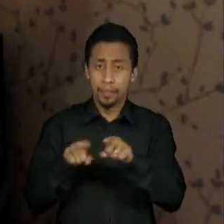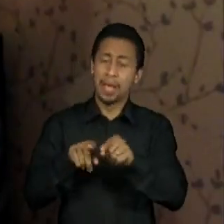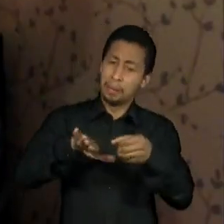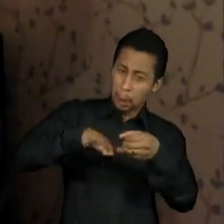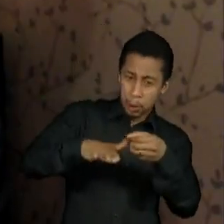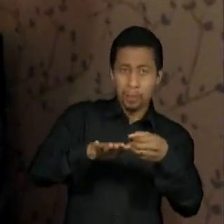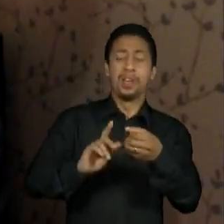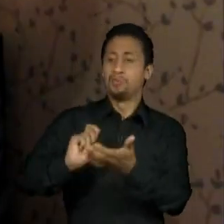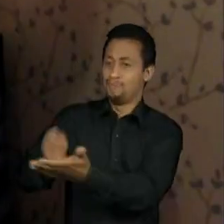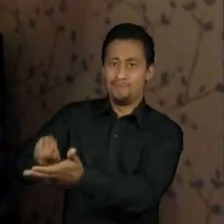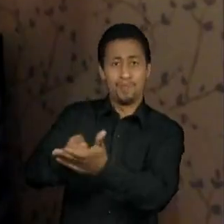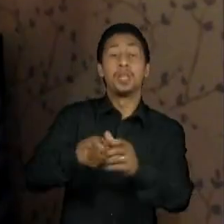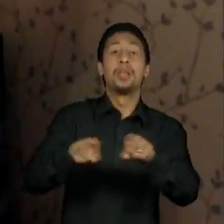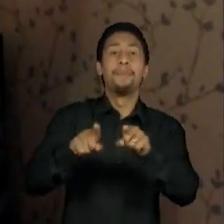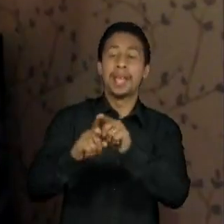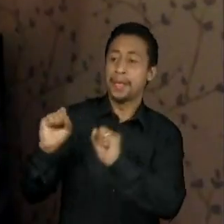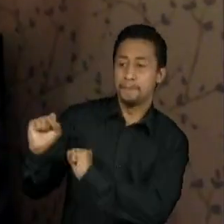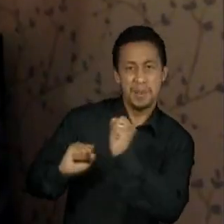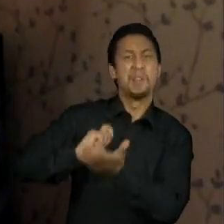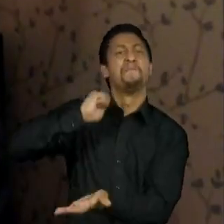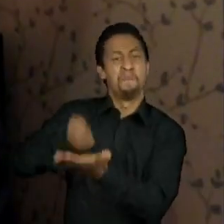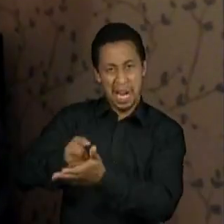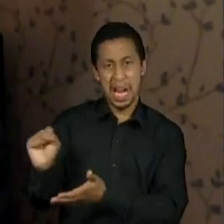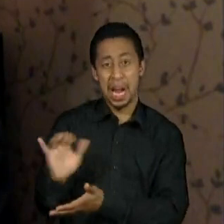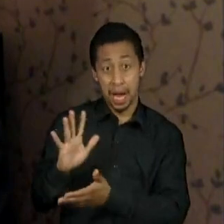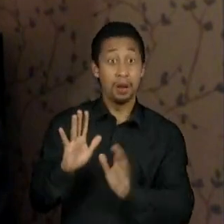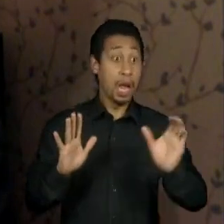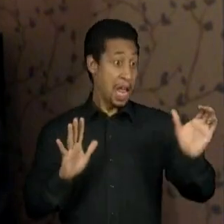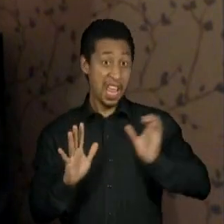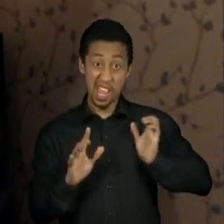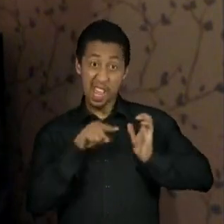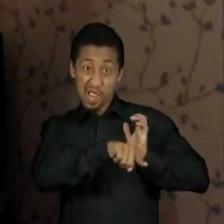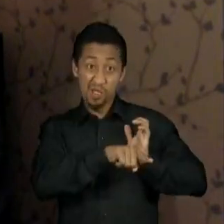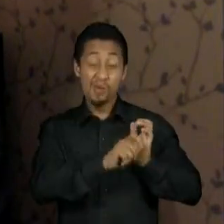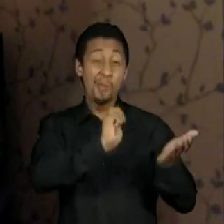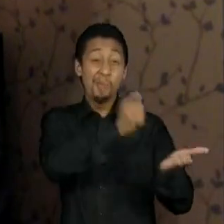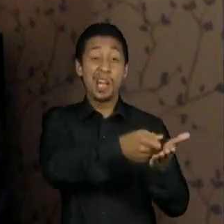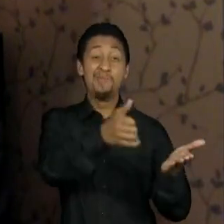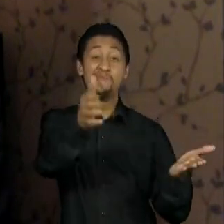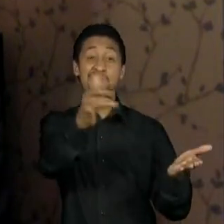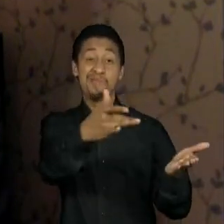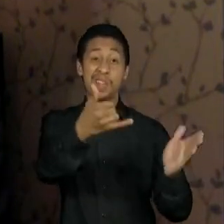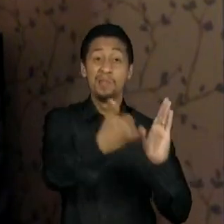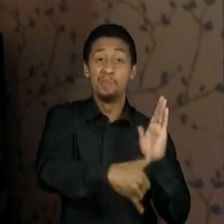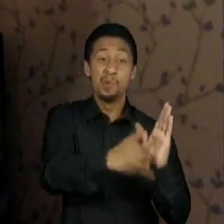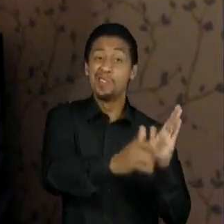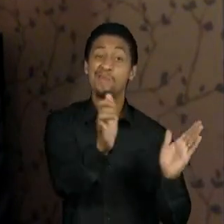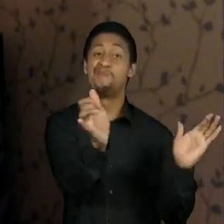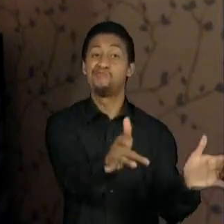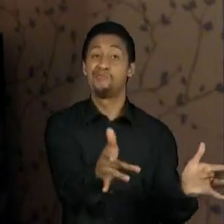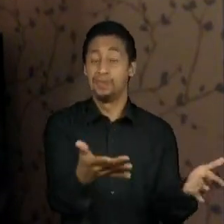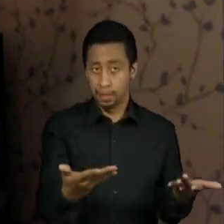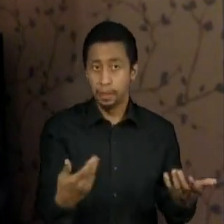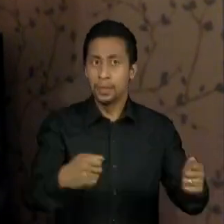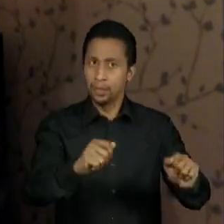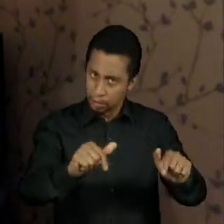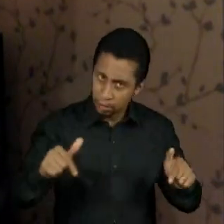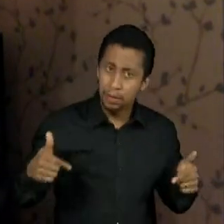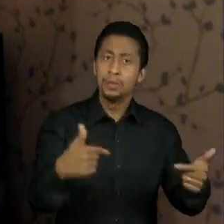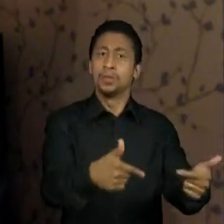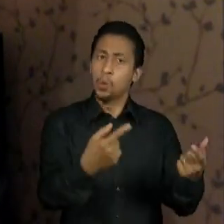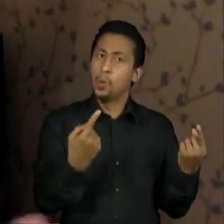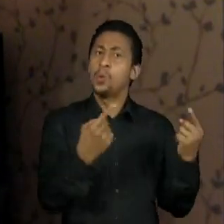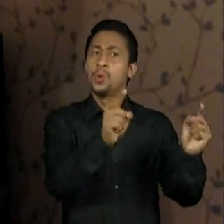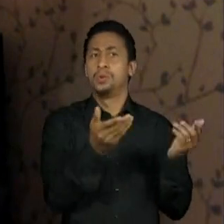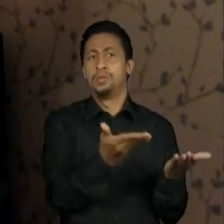é absolutamente mentira que se paga muito imposto para os muito ricos. Ricos no Brasil não pagam imposto, nós precisamos enfrentar